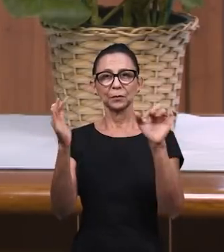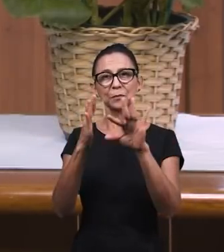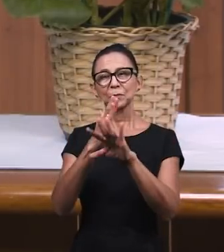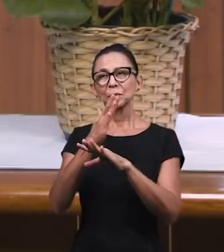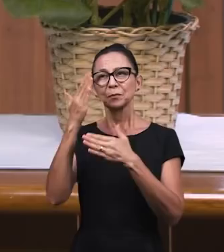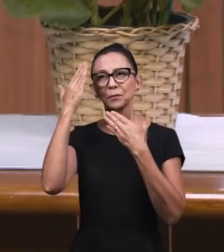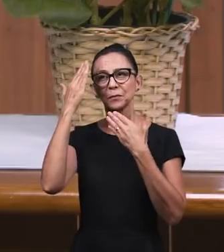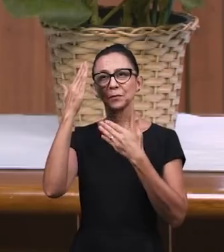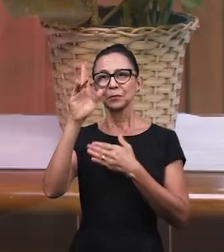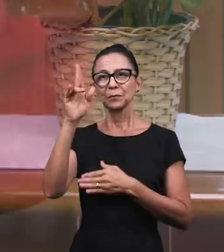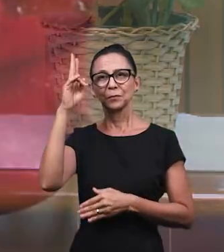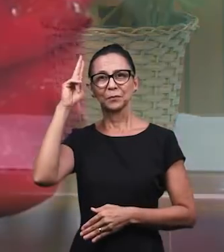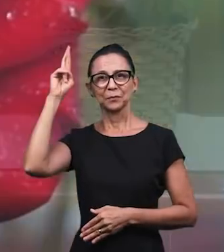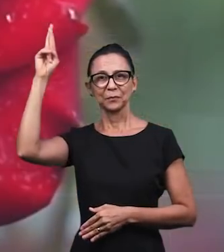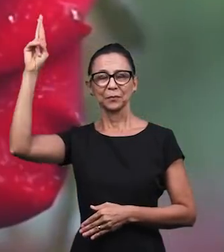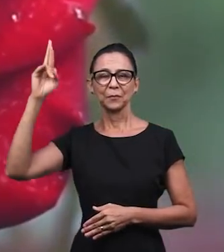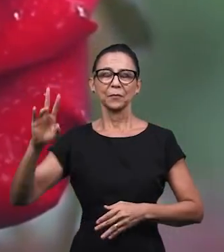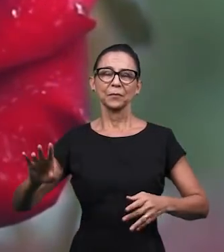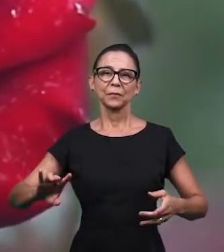glorificação ao nome do Senhor.